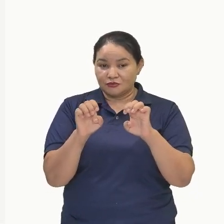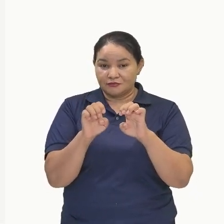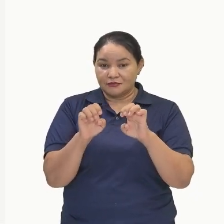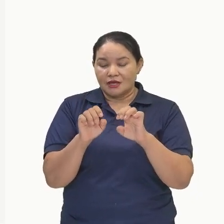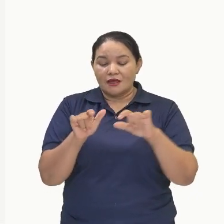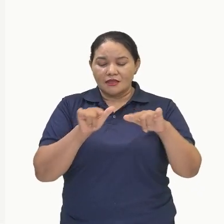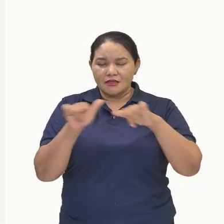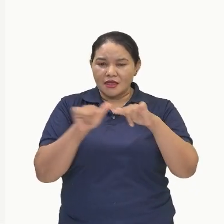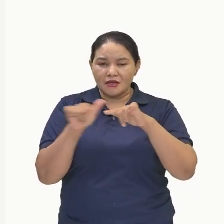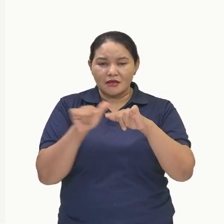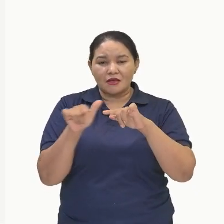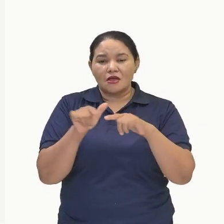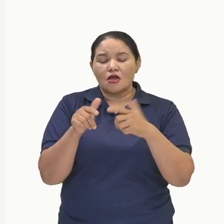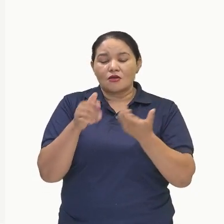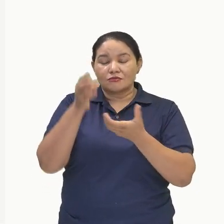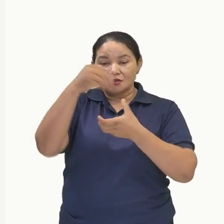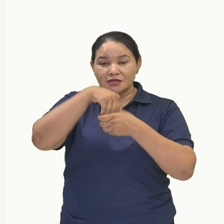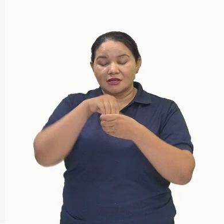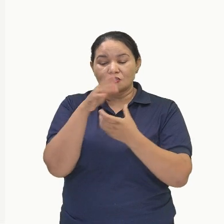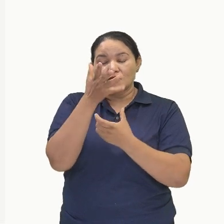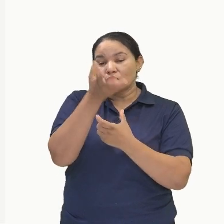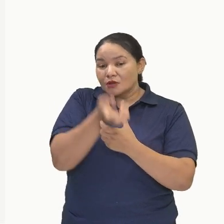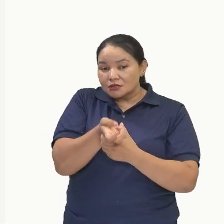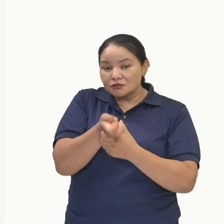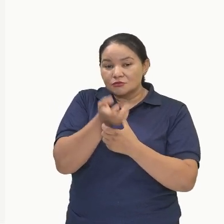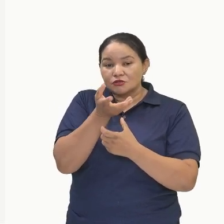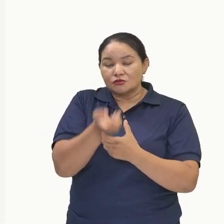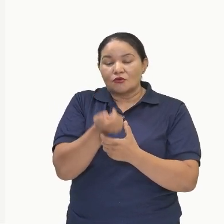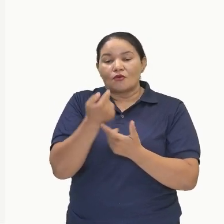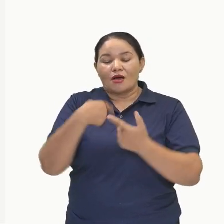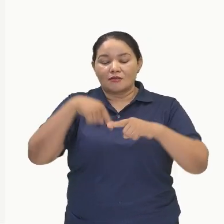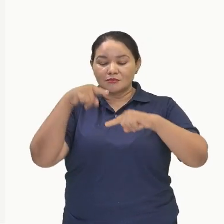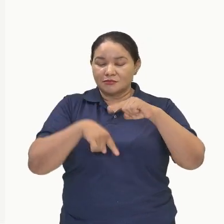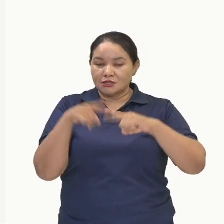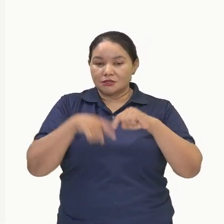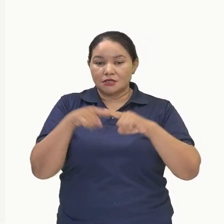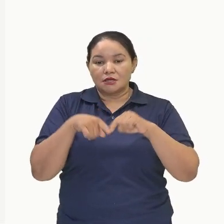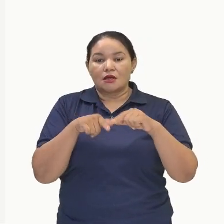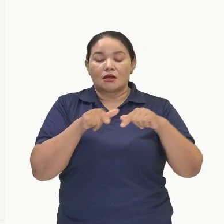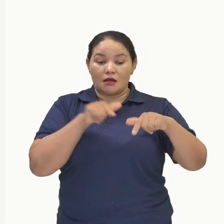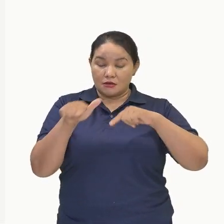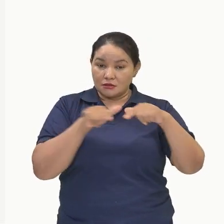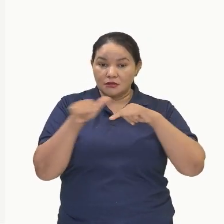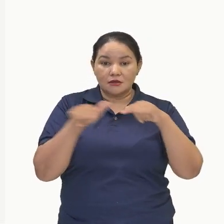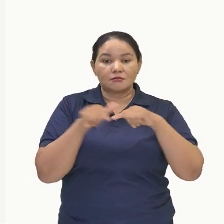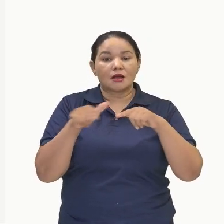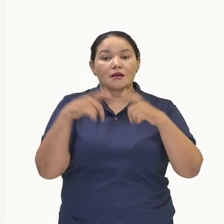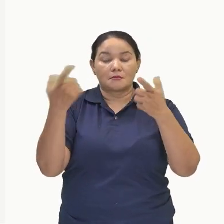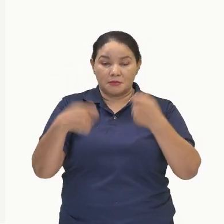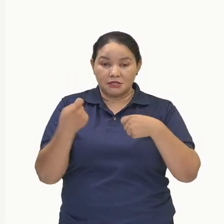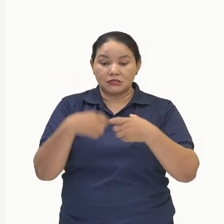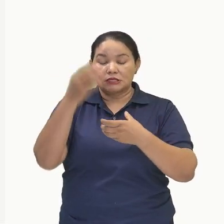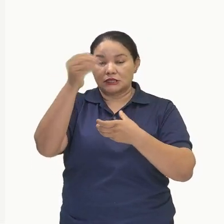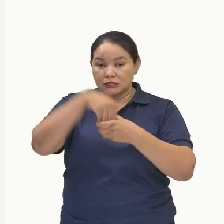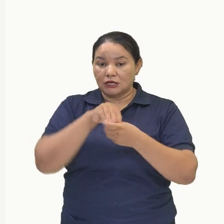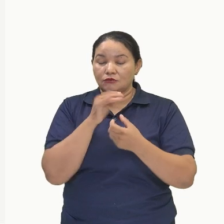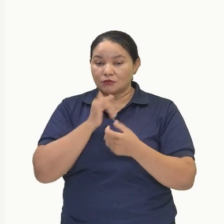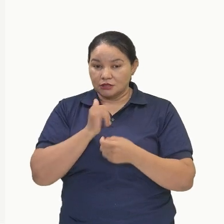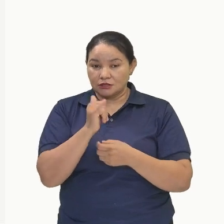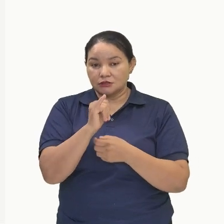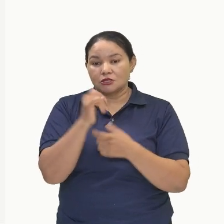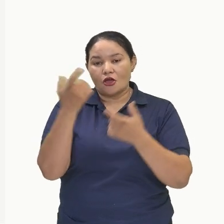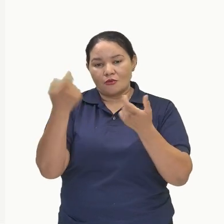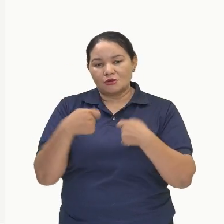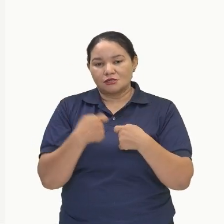rendimento de um receptor. Porque como é um aparelho que faz algum trabalho, ele tem que ter um rendimento. E esse